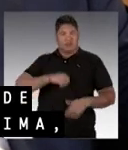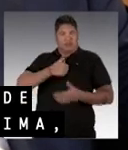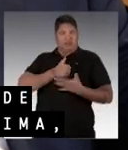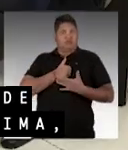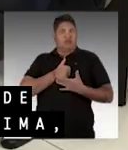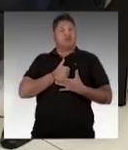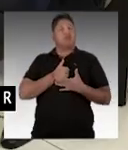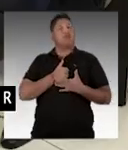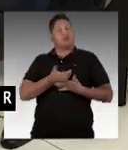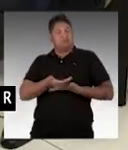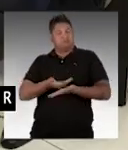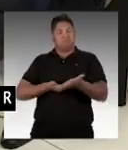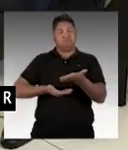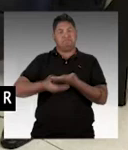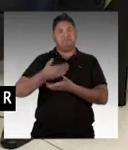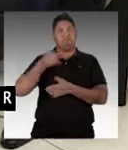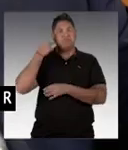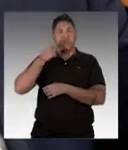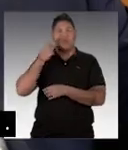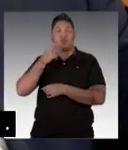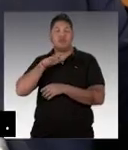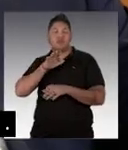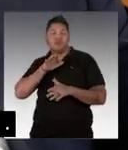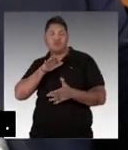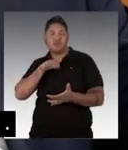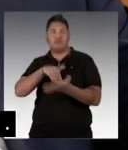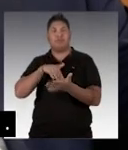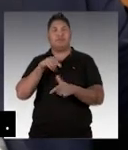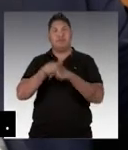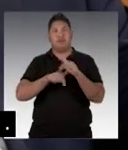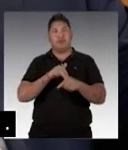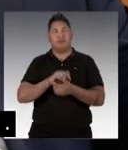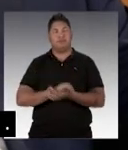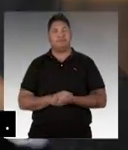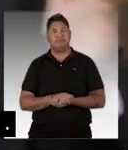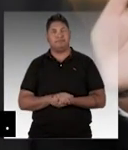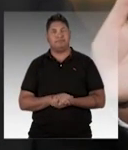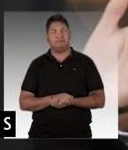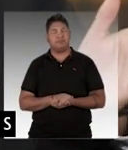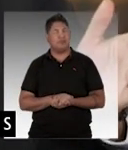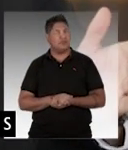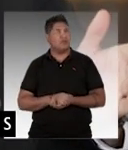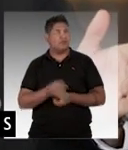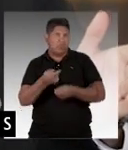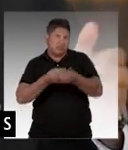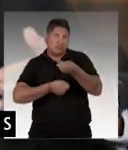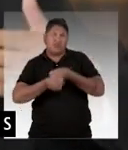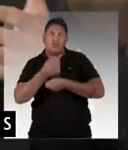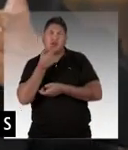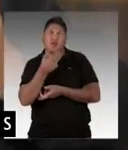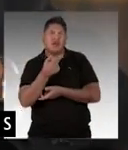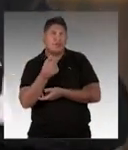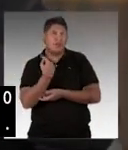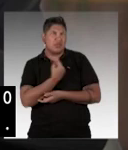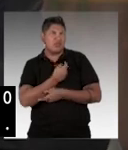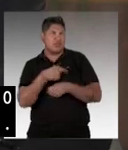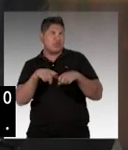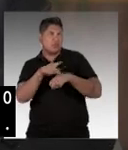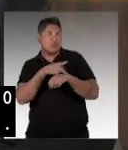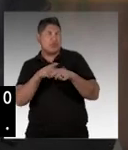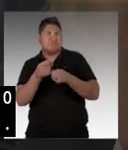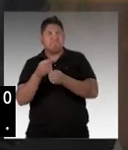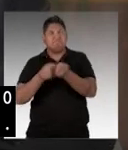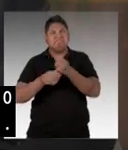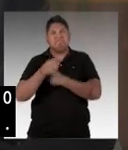autoestima, de procurar envolver cada vez mais o procurador na atuação finalística. Falando na questão orçamentária, o país atravessa um